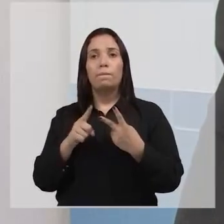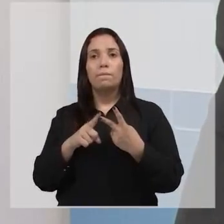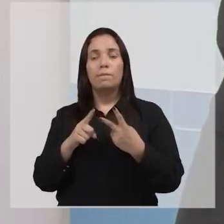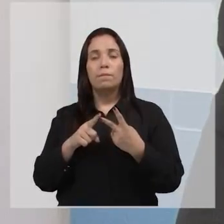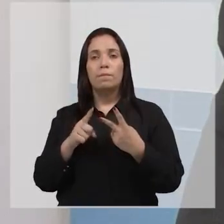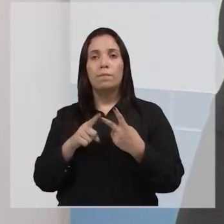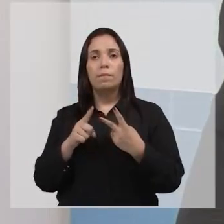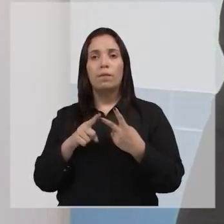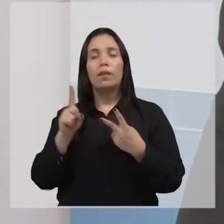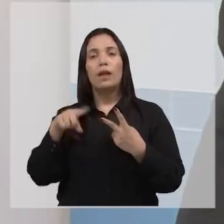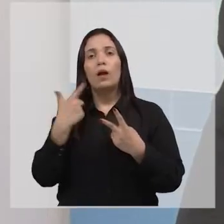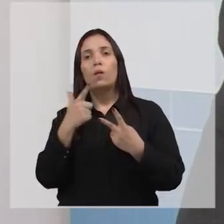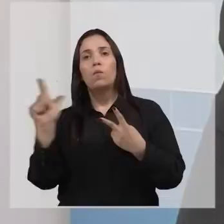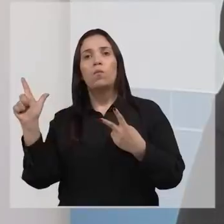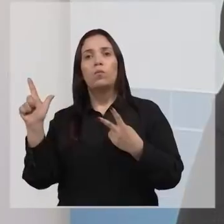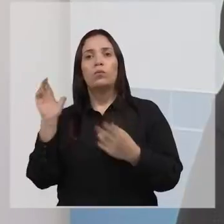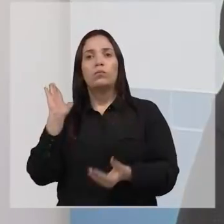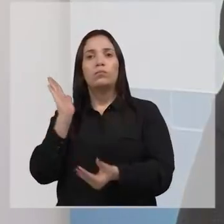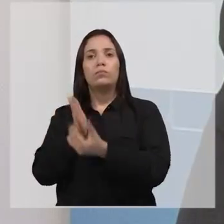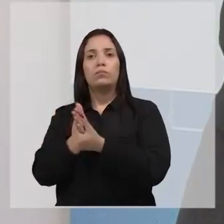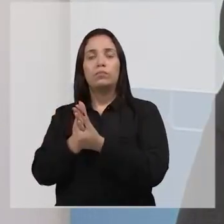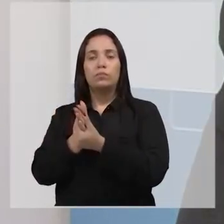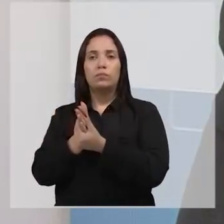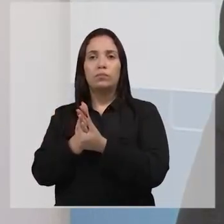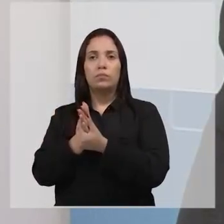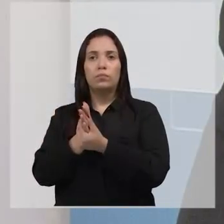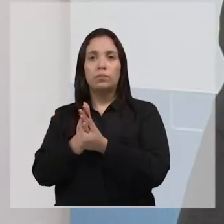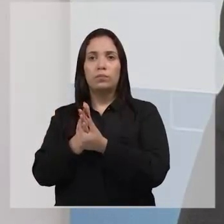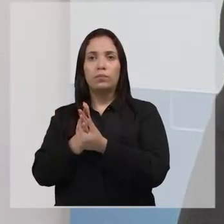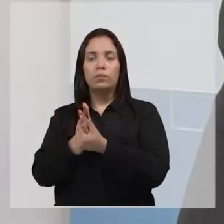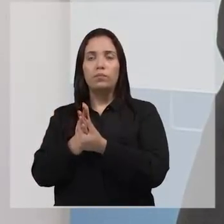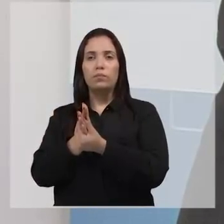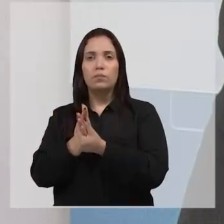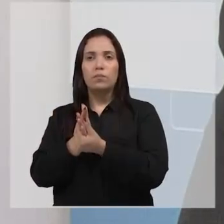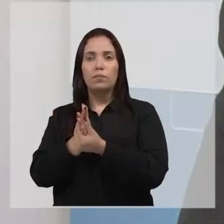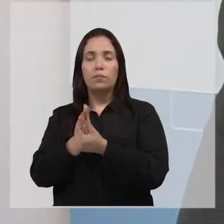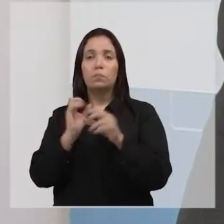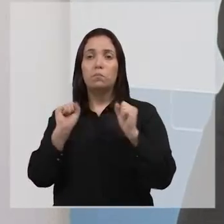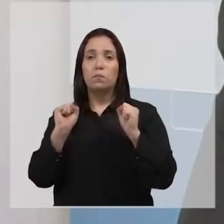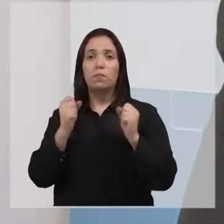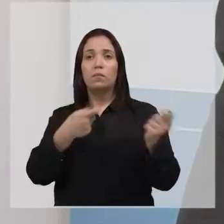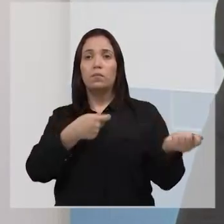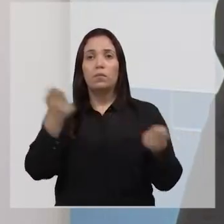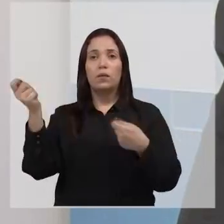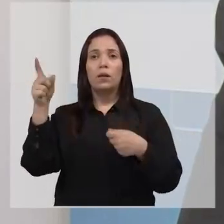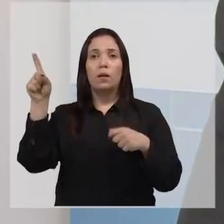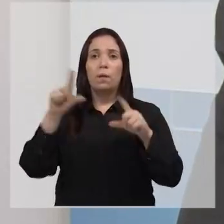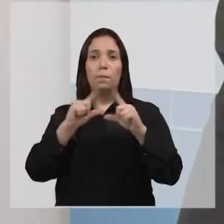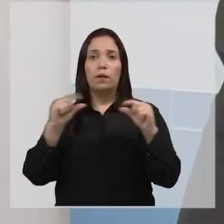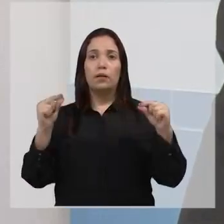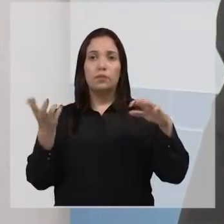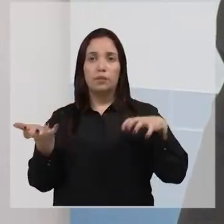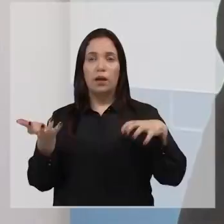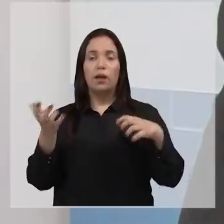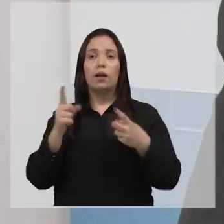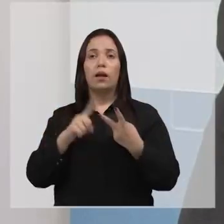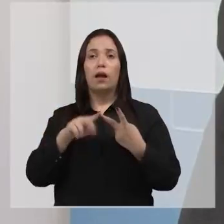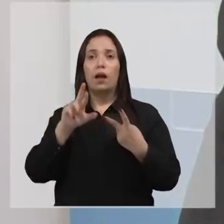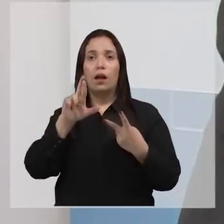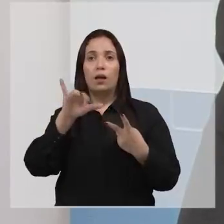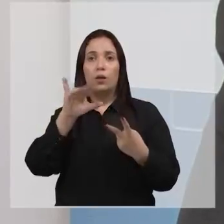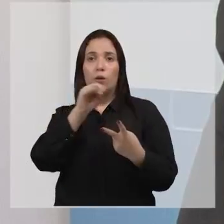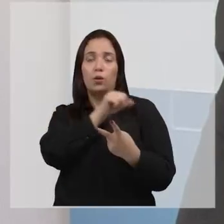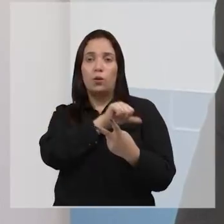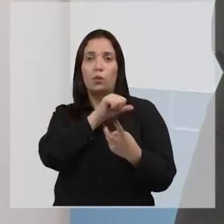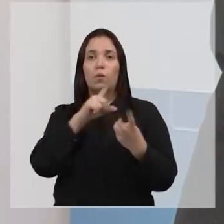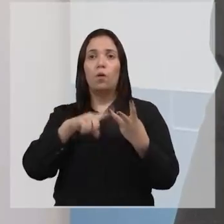não. Aí talvez ia para Brasília, Esse processo está distribuído em Brasília, Rio e